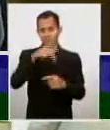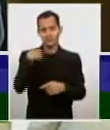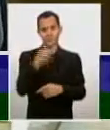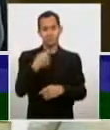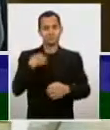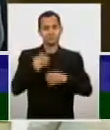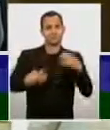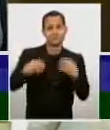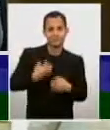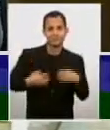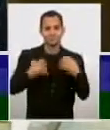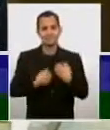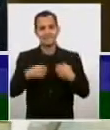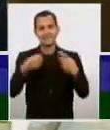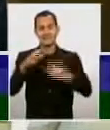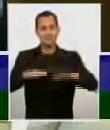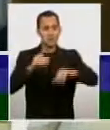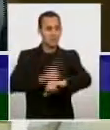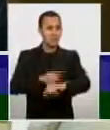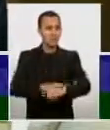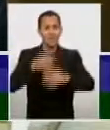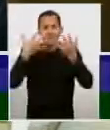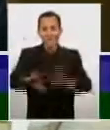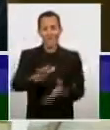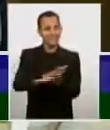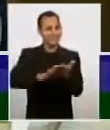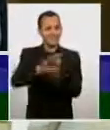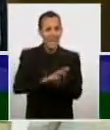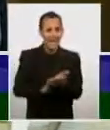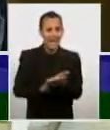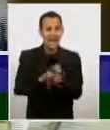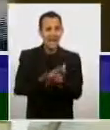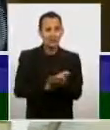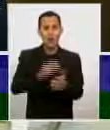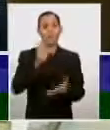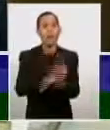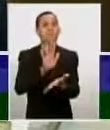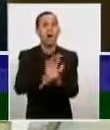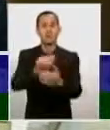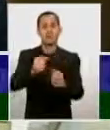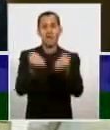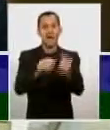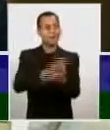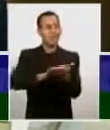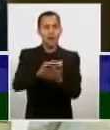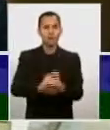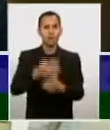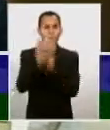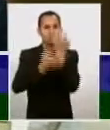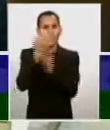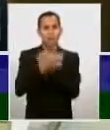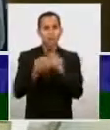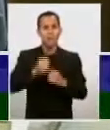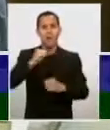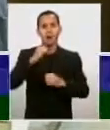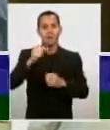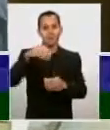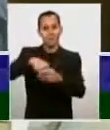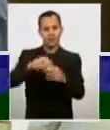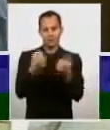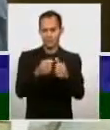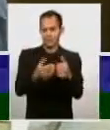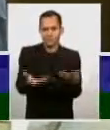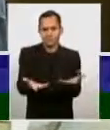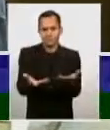nós. Dependendo do momento, você não quer ouvir nenhum barulho de uma buzina, quanto mais de um som frenético dentro de um coletivo.